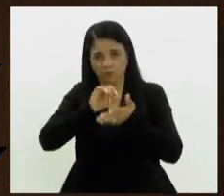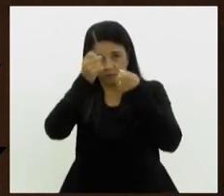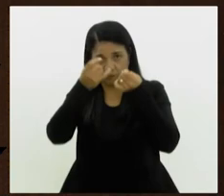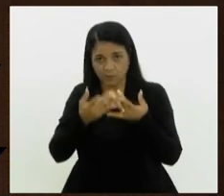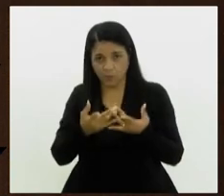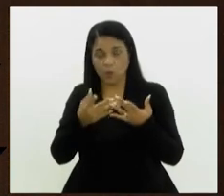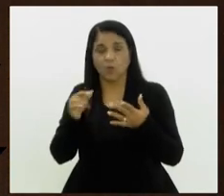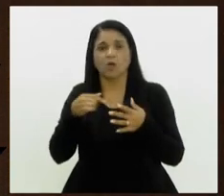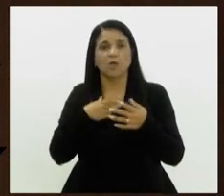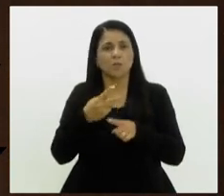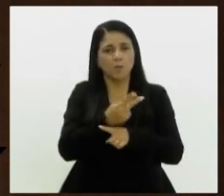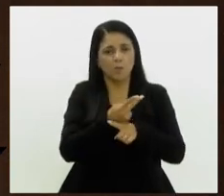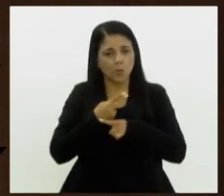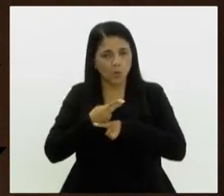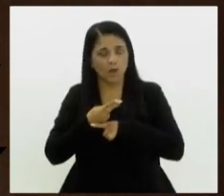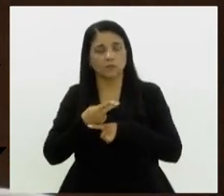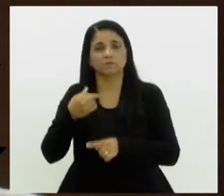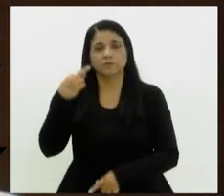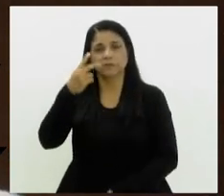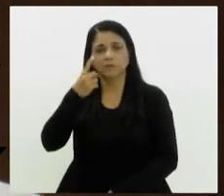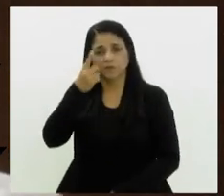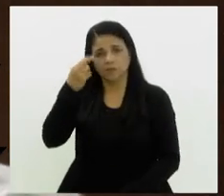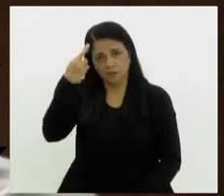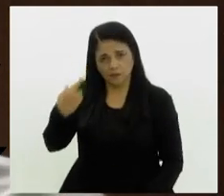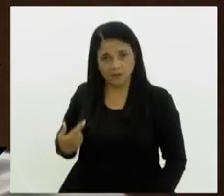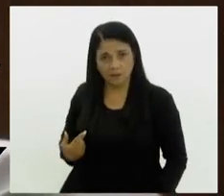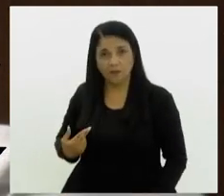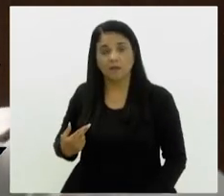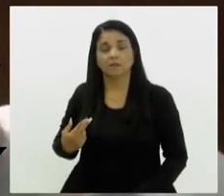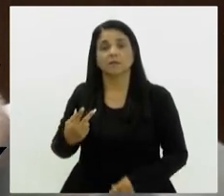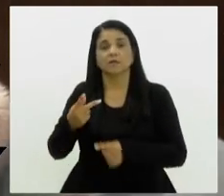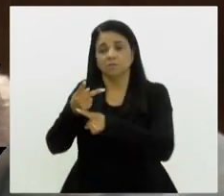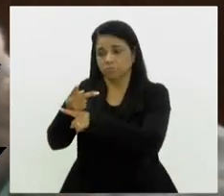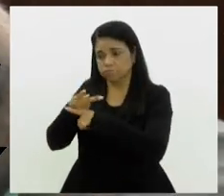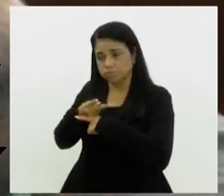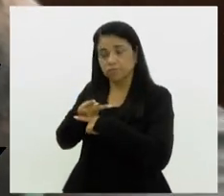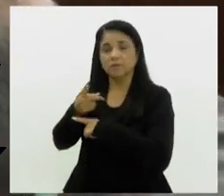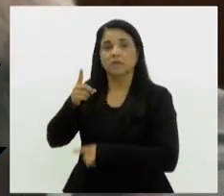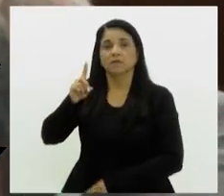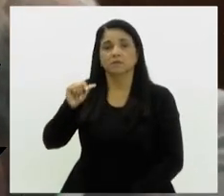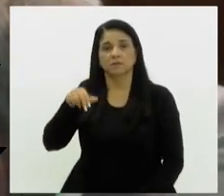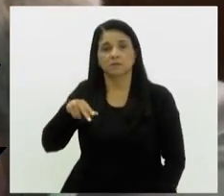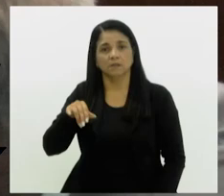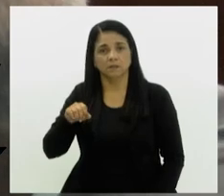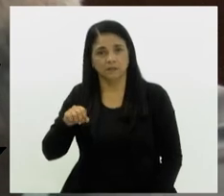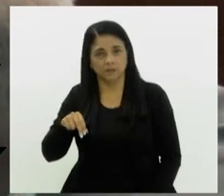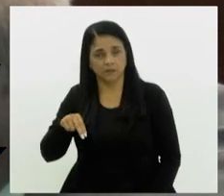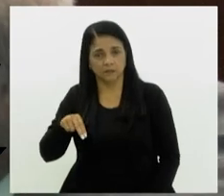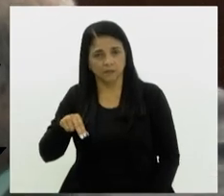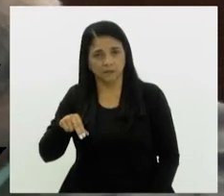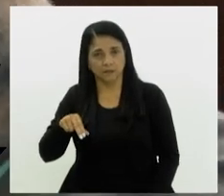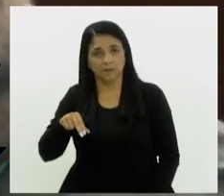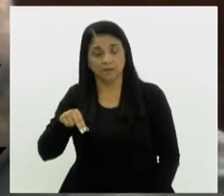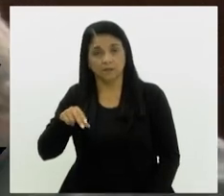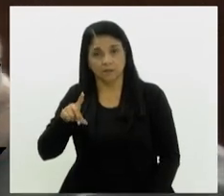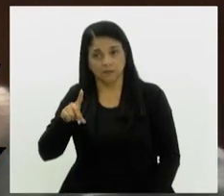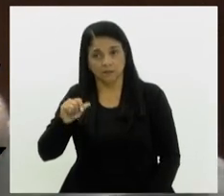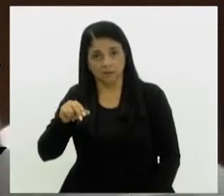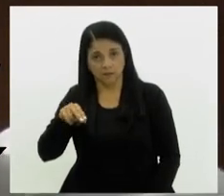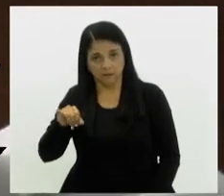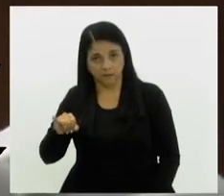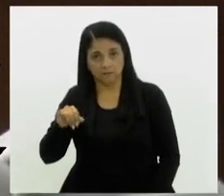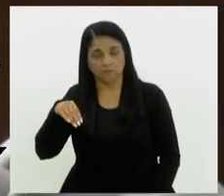deputadas Renata Souza e Dani Monteiro, um projeto